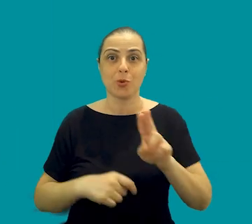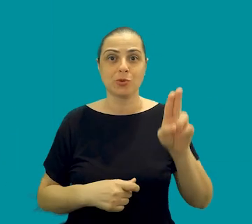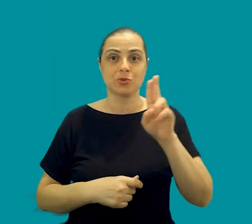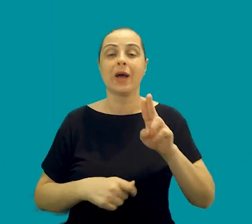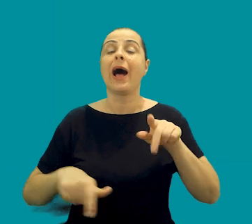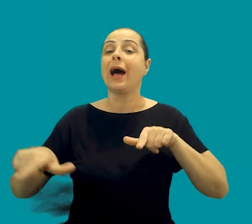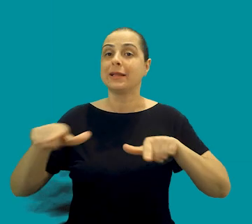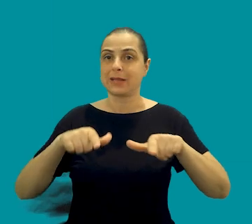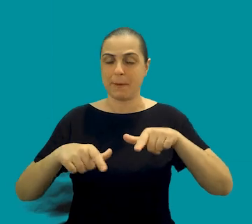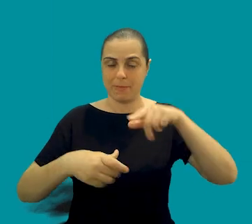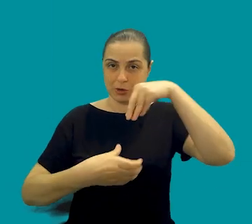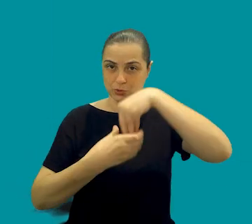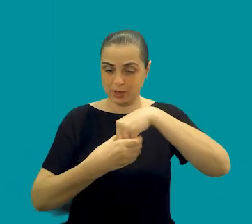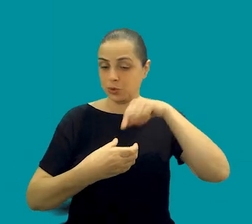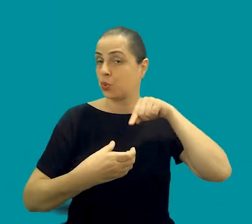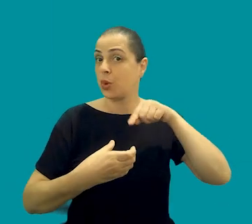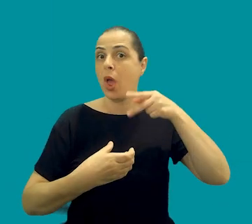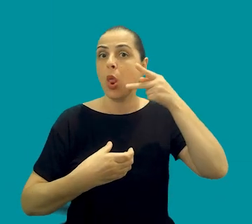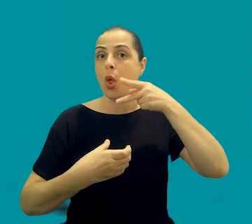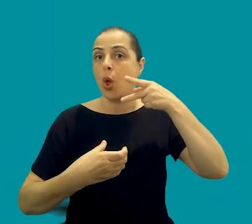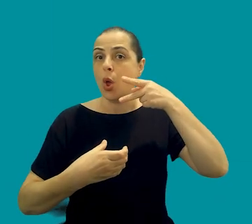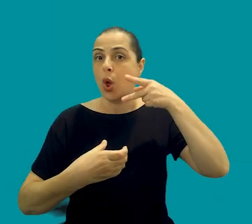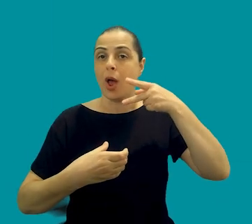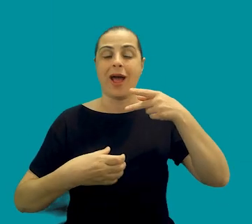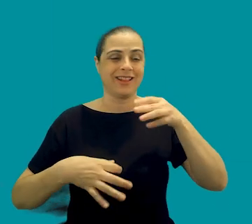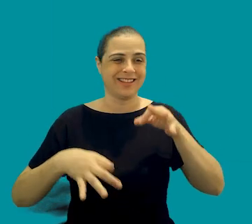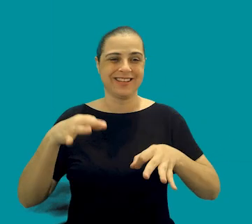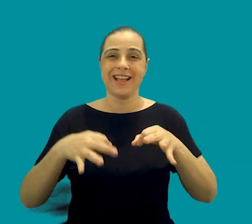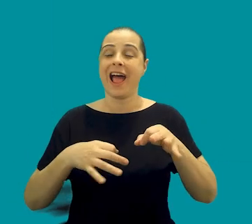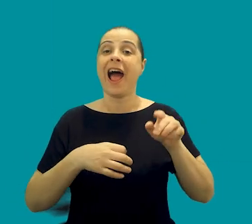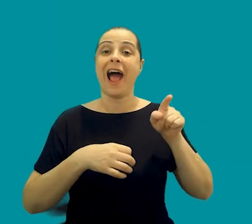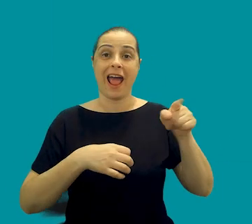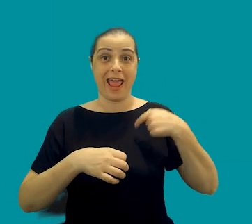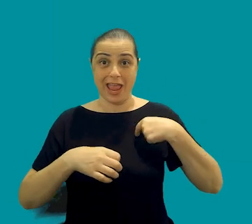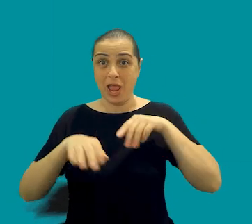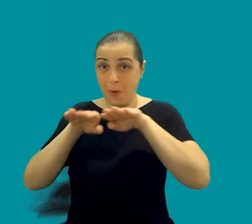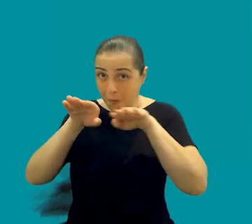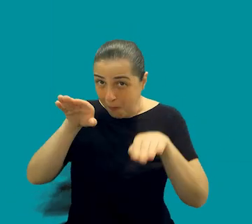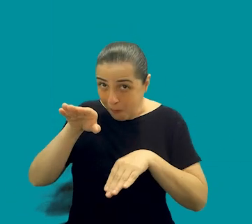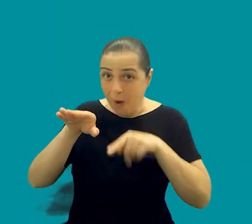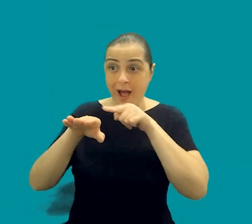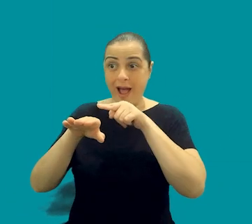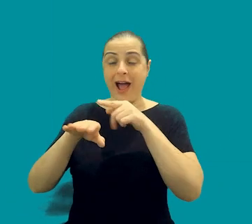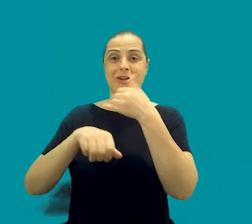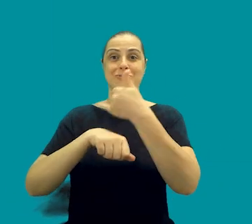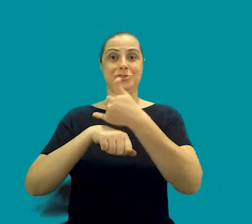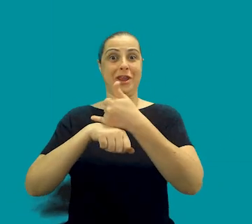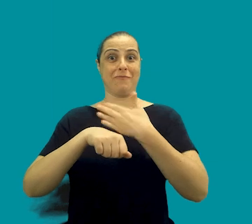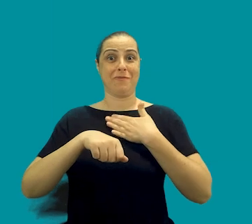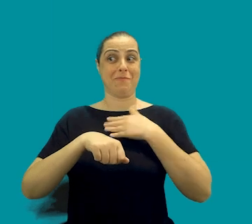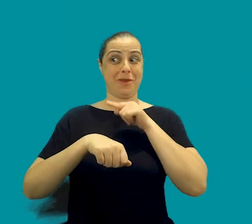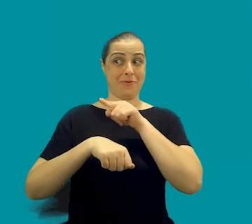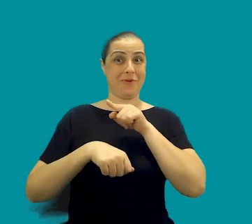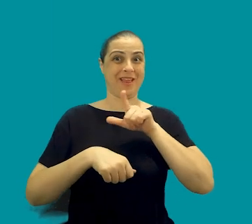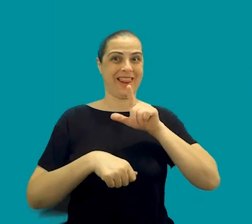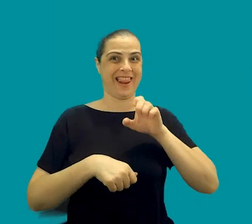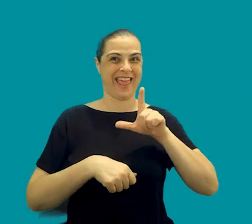óculos, trabalho aqui na promotoria, sou subordinado ao Lélio, aqui Lélio é meu chefe, e agradeço aqui a